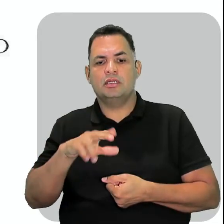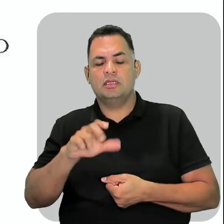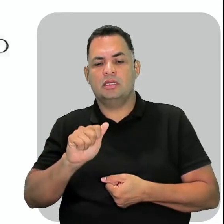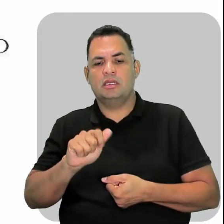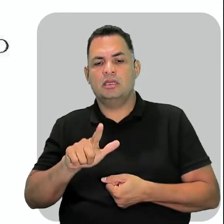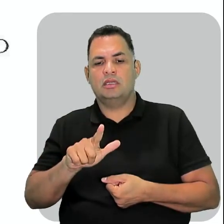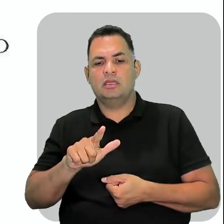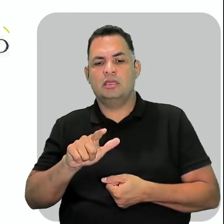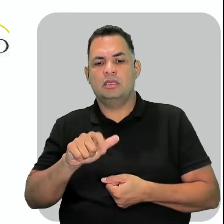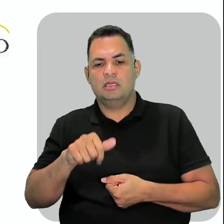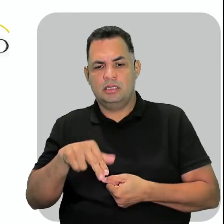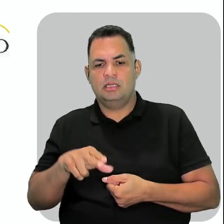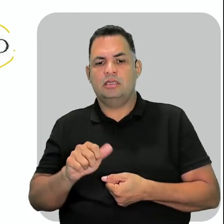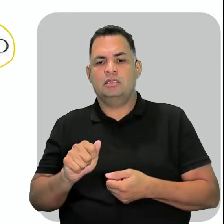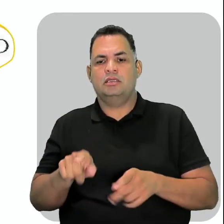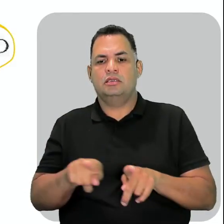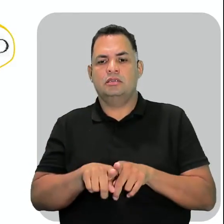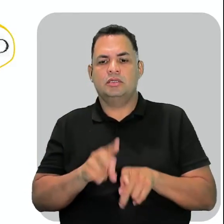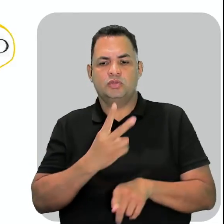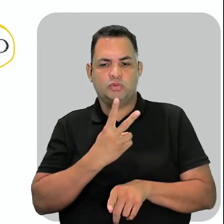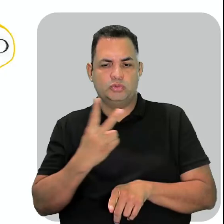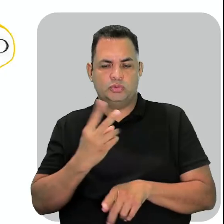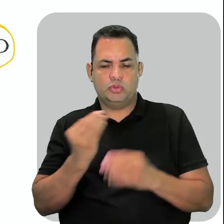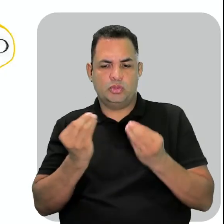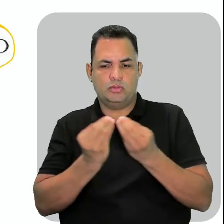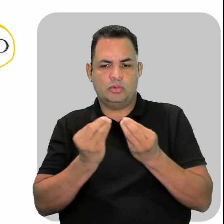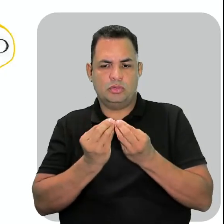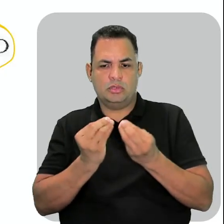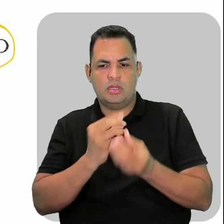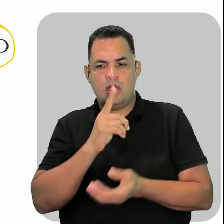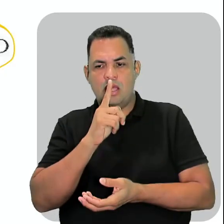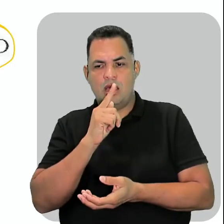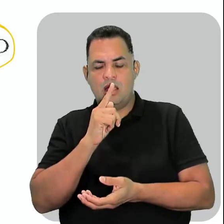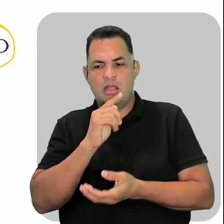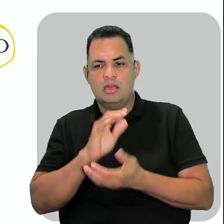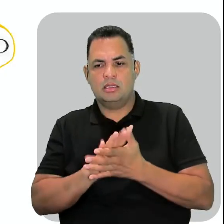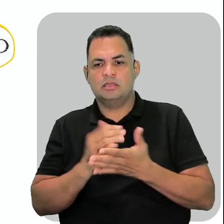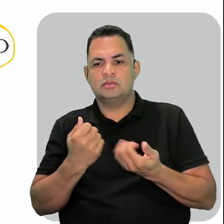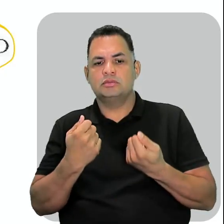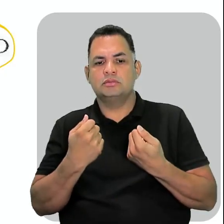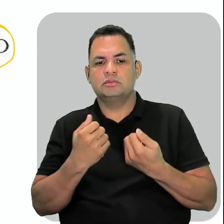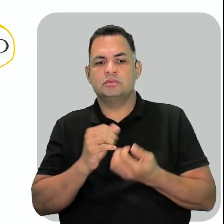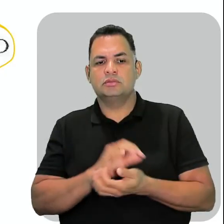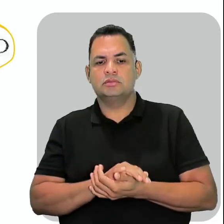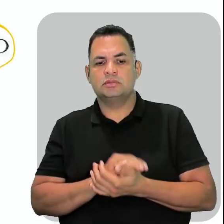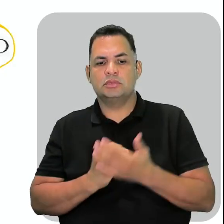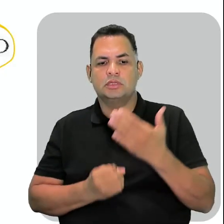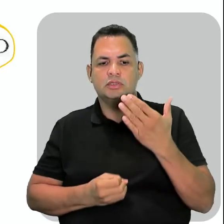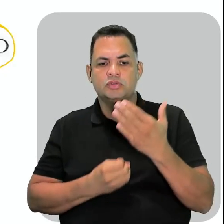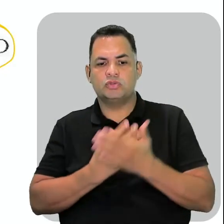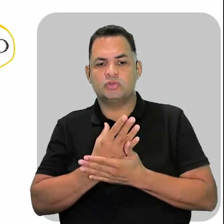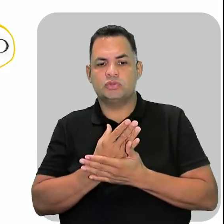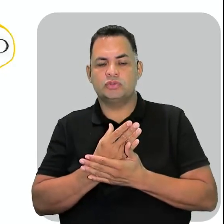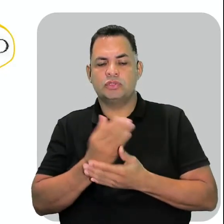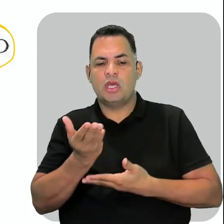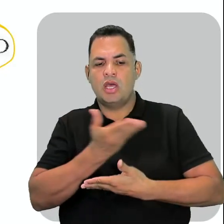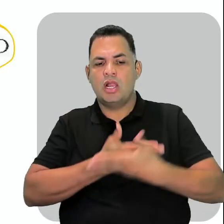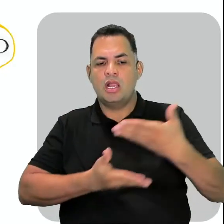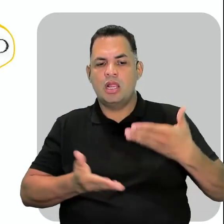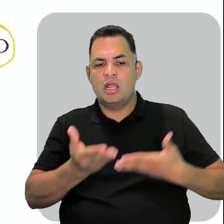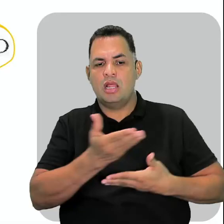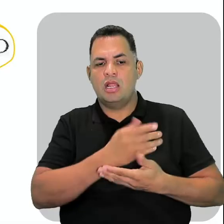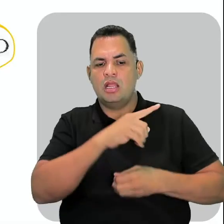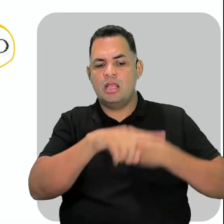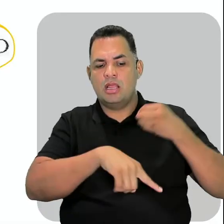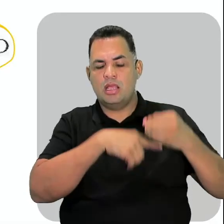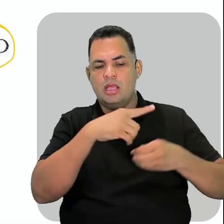anilina, mais 2 moléculas de água, que são provenientes, ó, da interação desses 2 átomos